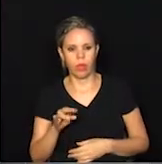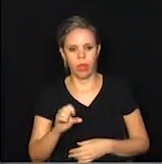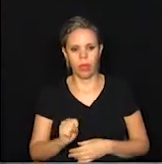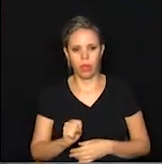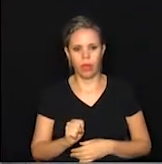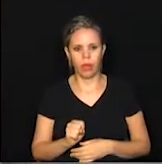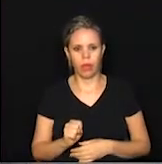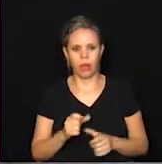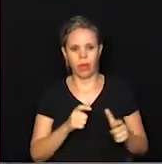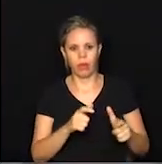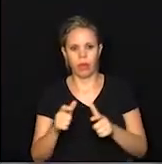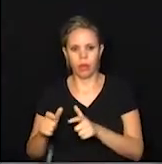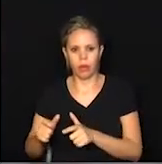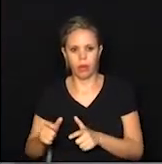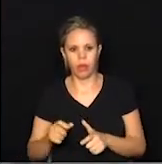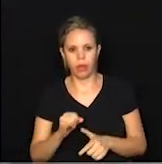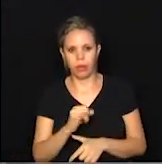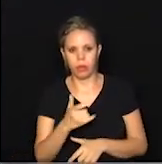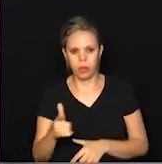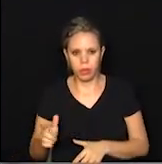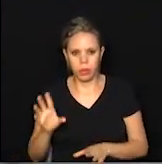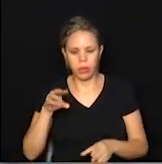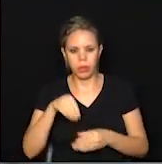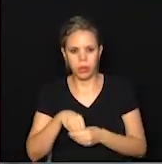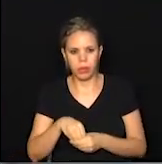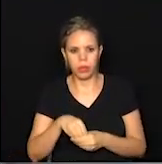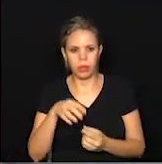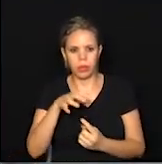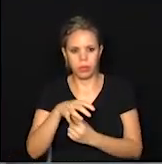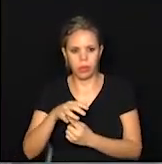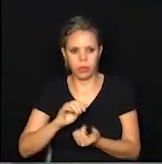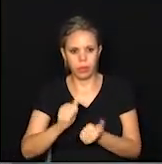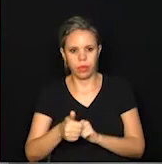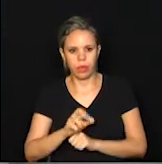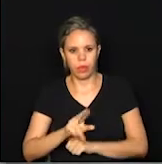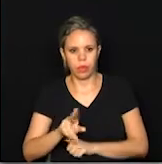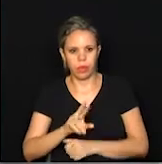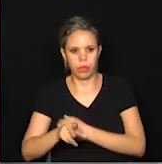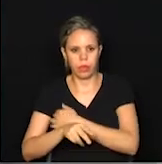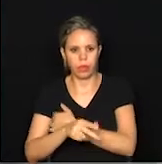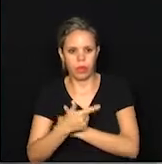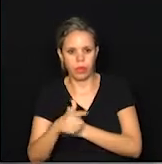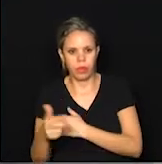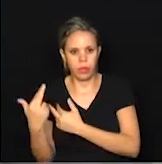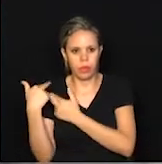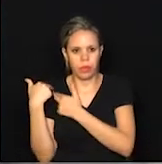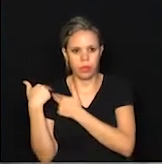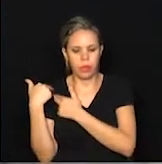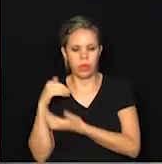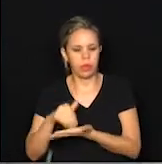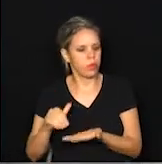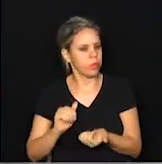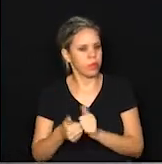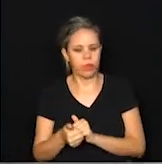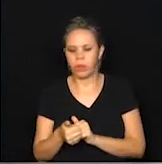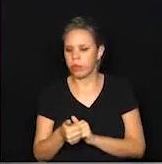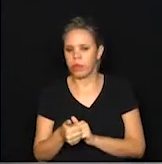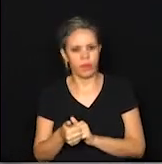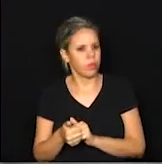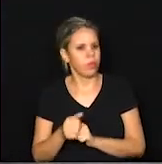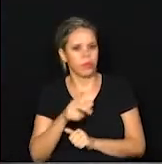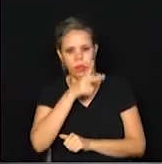campos, que se não tiver dentro da praça de esporte, não tem responsabilidade da Secretaria de Esporte, sim dos